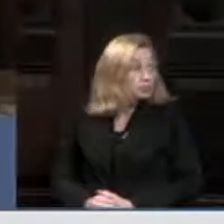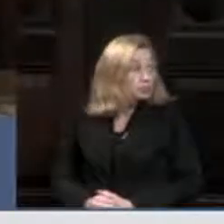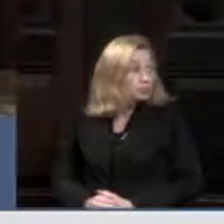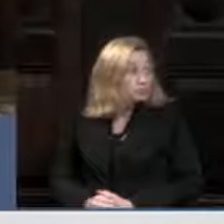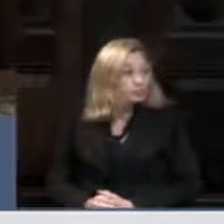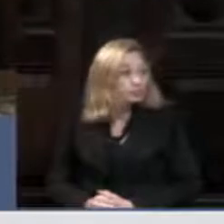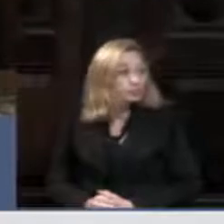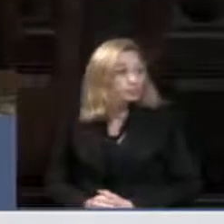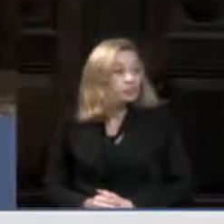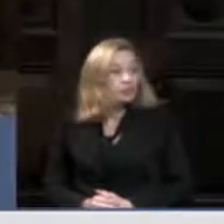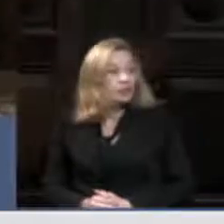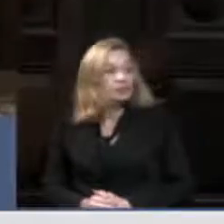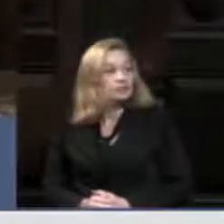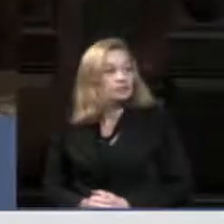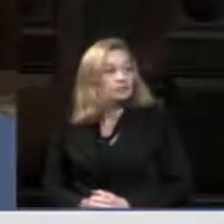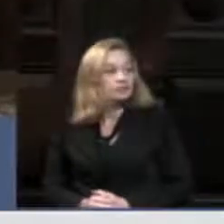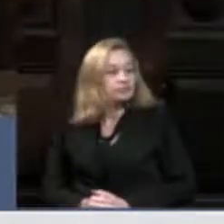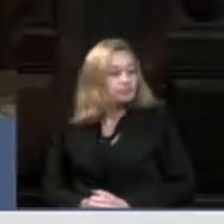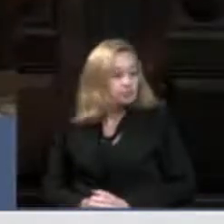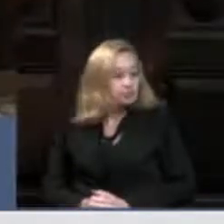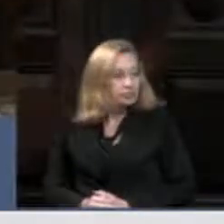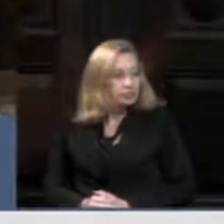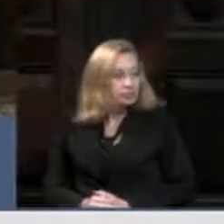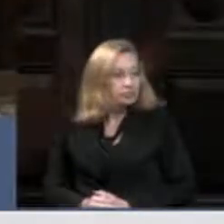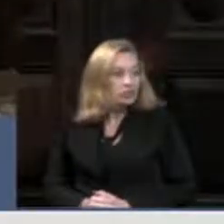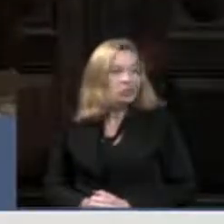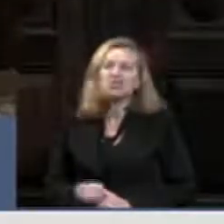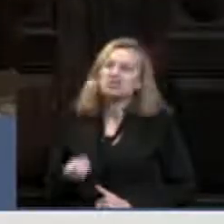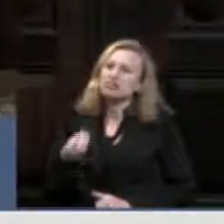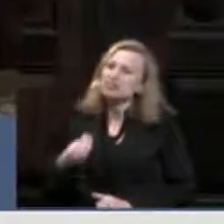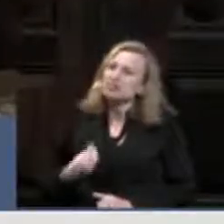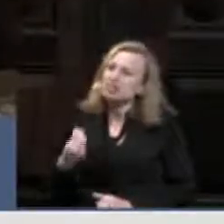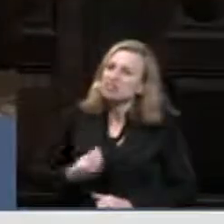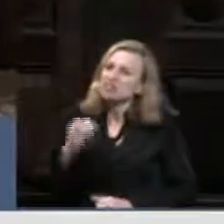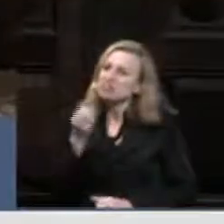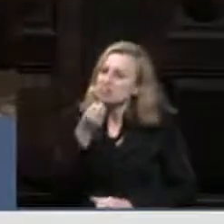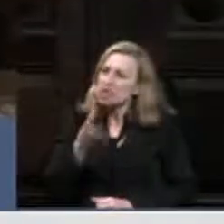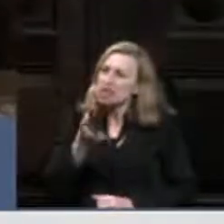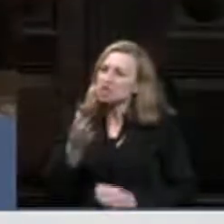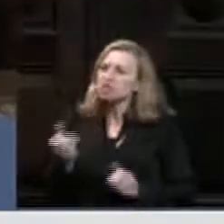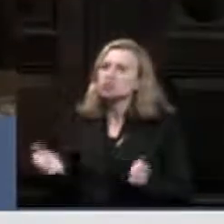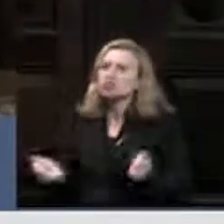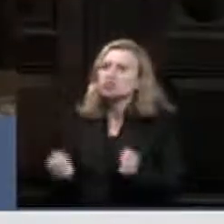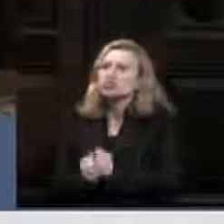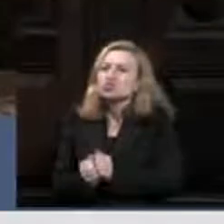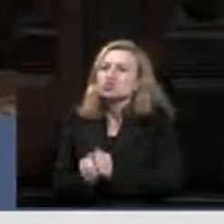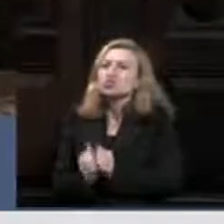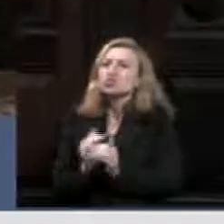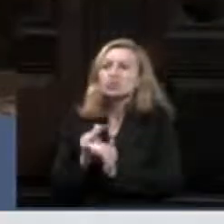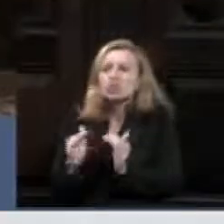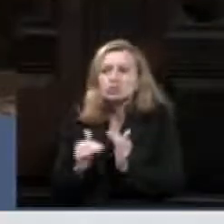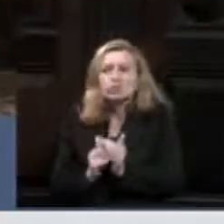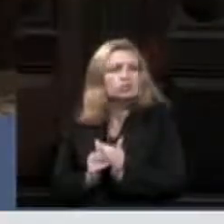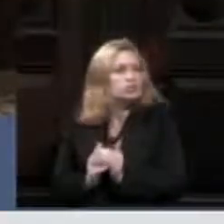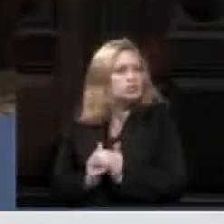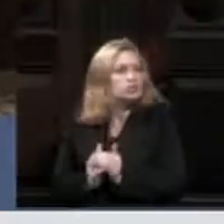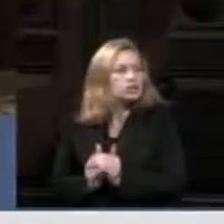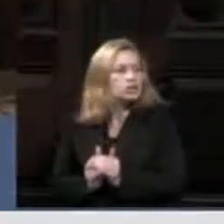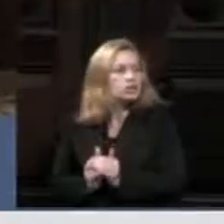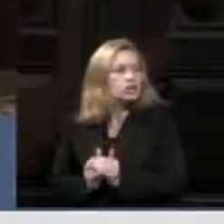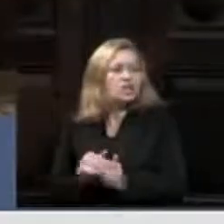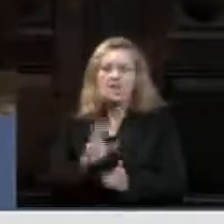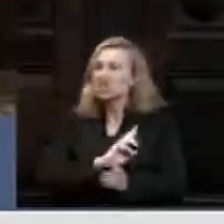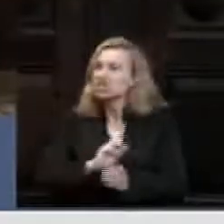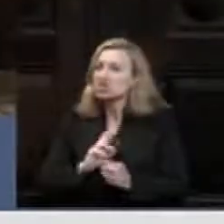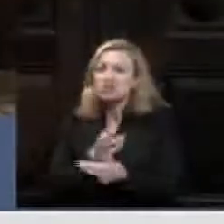de São Roque. Mas como é que convive bem no mesmo templo religioso, né? Religiões